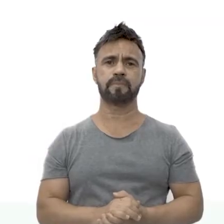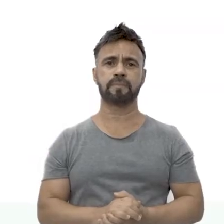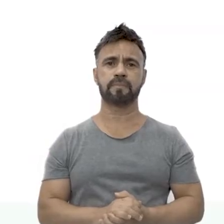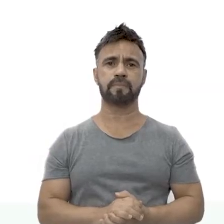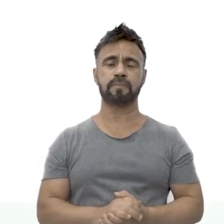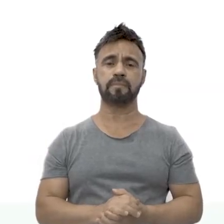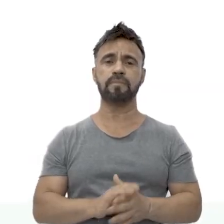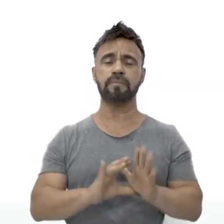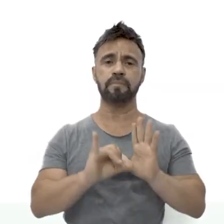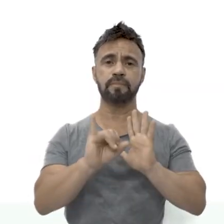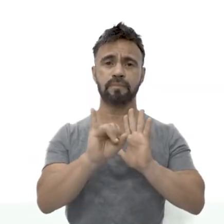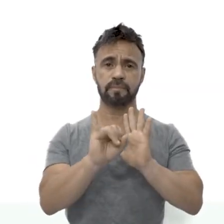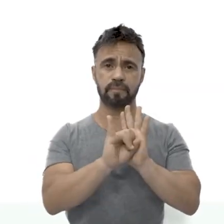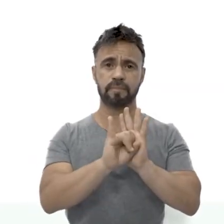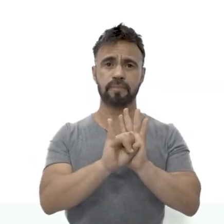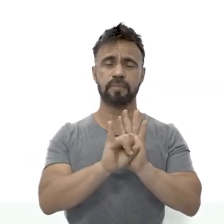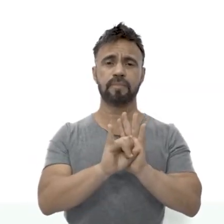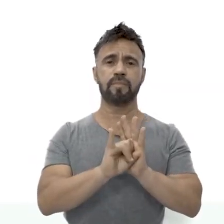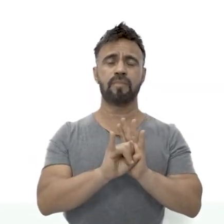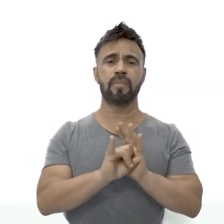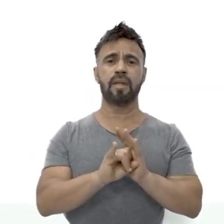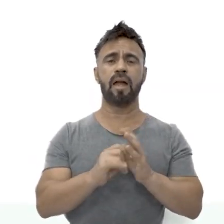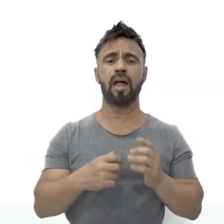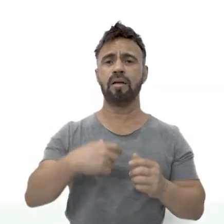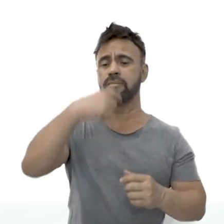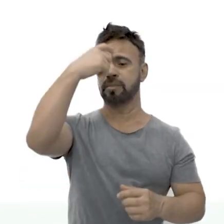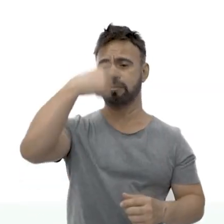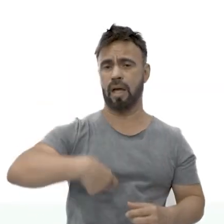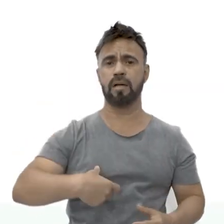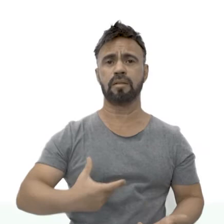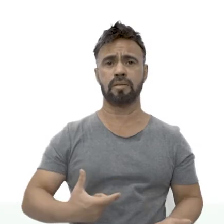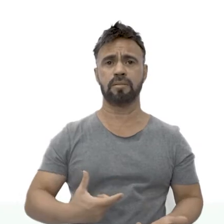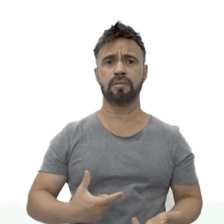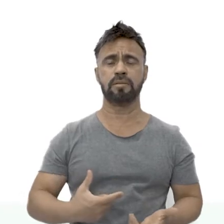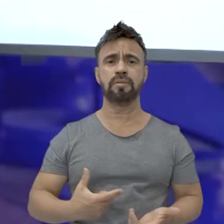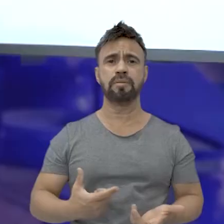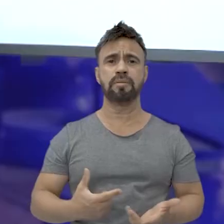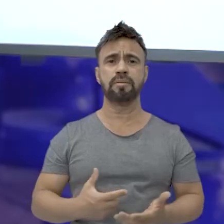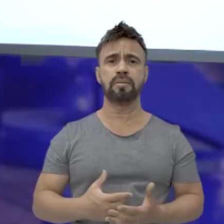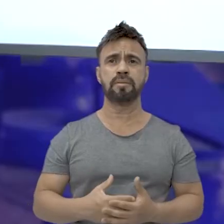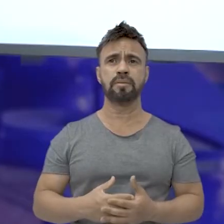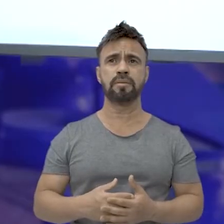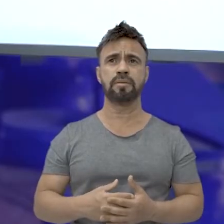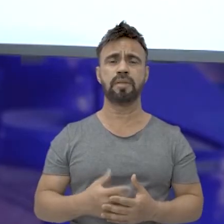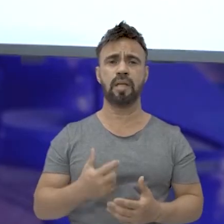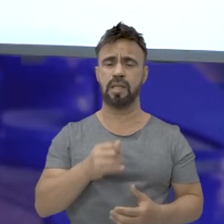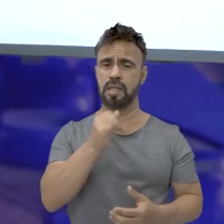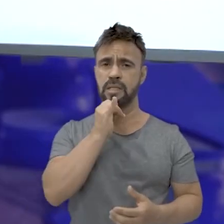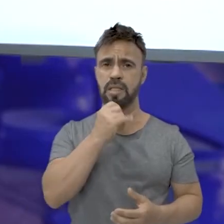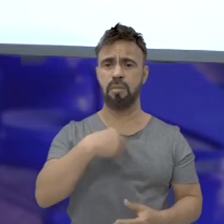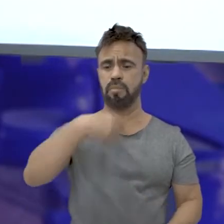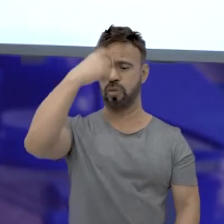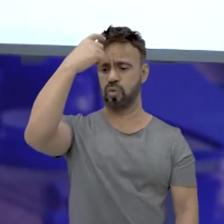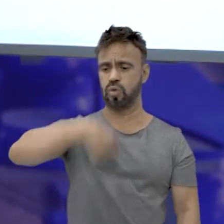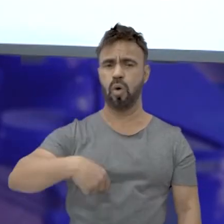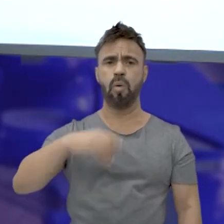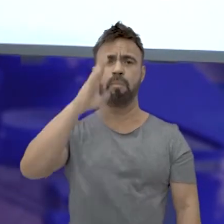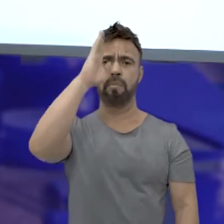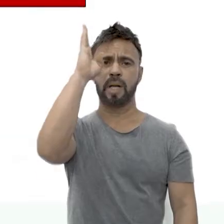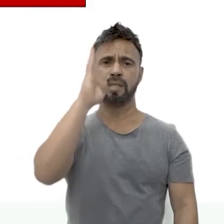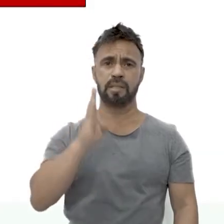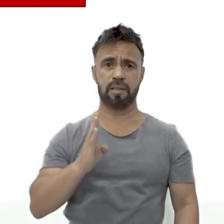A identidade é simplesmente aquilo que se é. No caso aqui, um exemplo, sou brasileiro. E